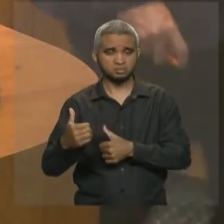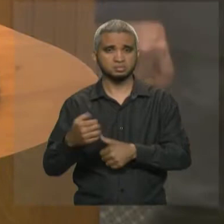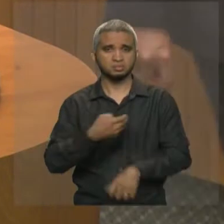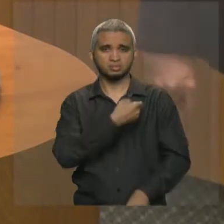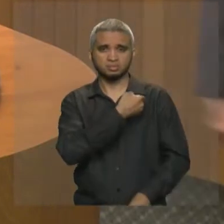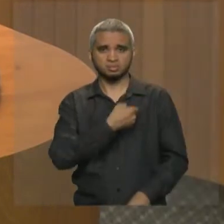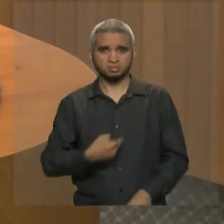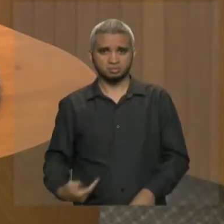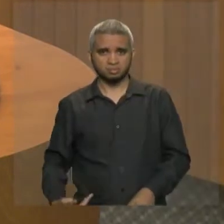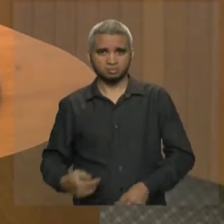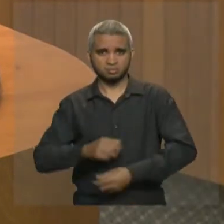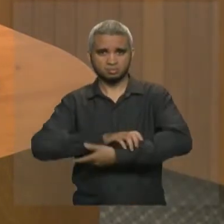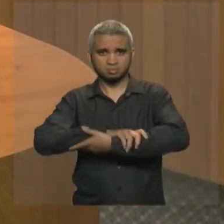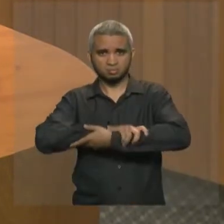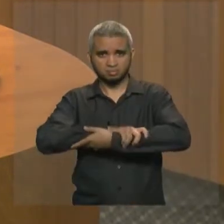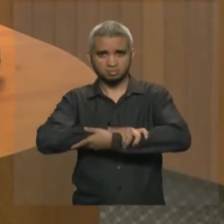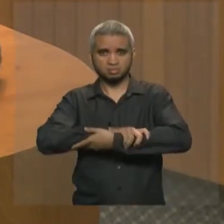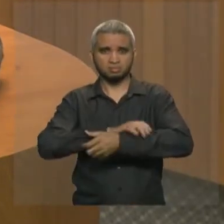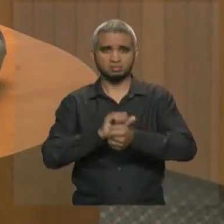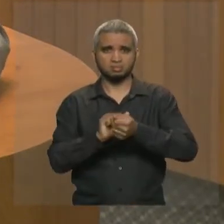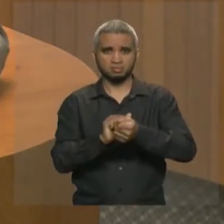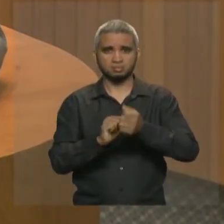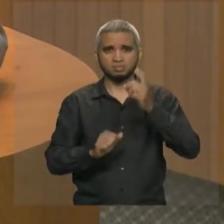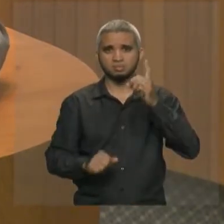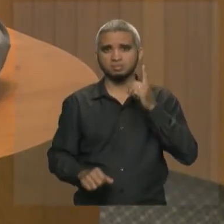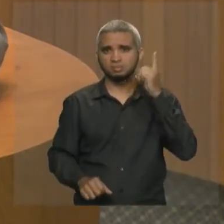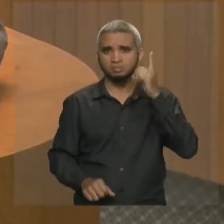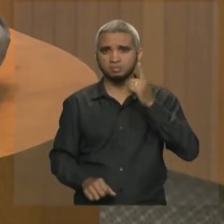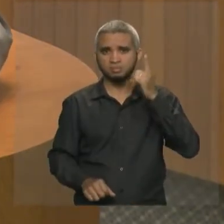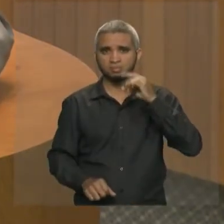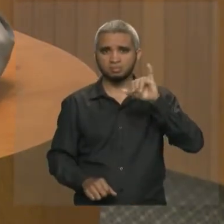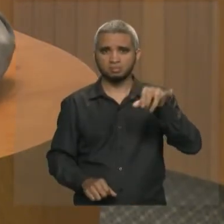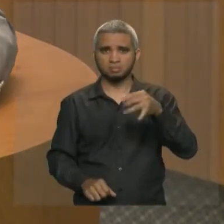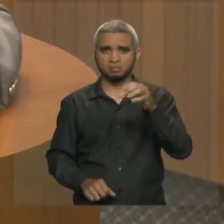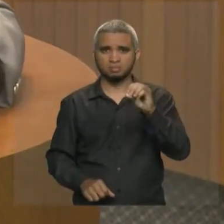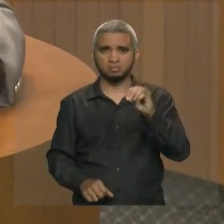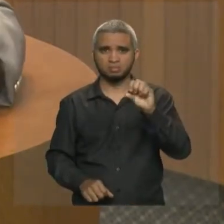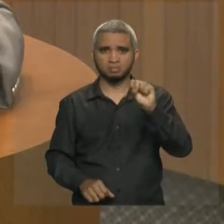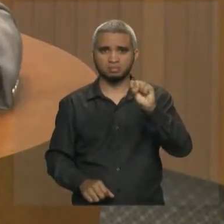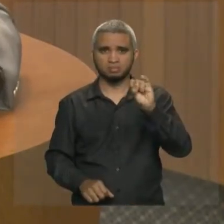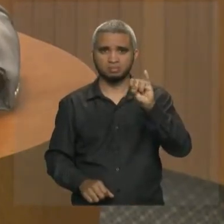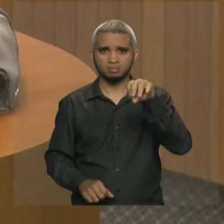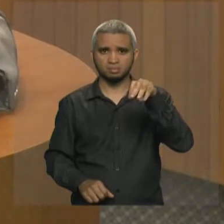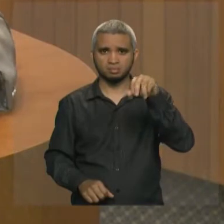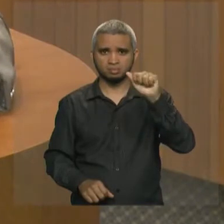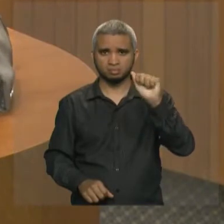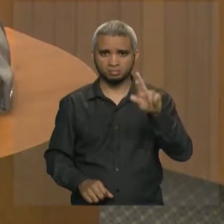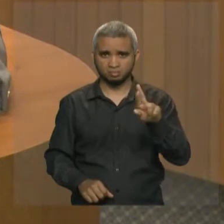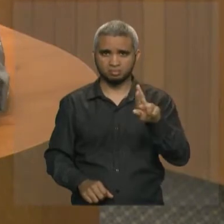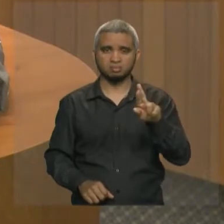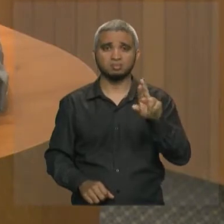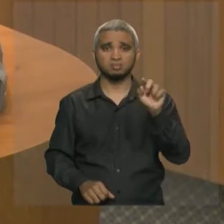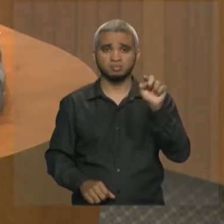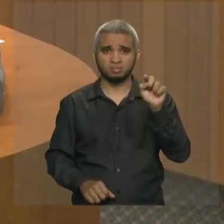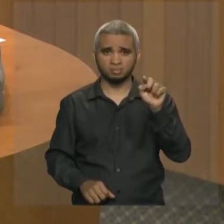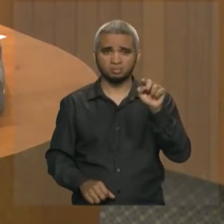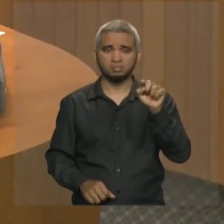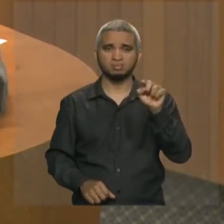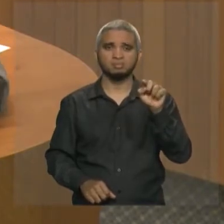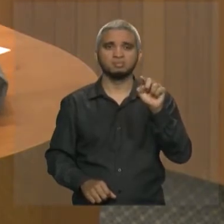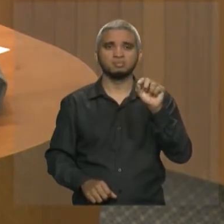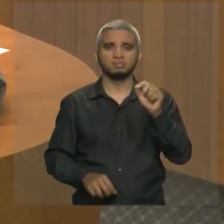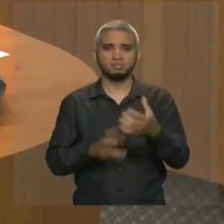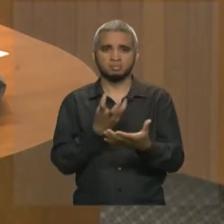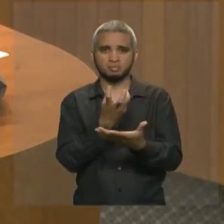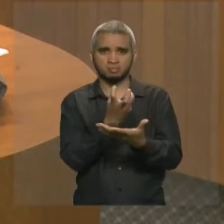o deputado Josimar, que até então, na época, fez o registro através de